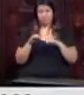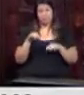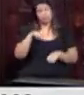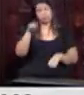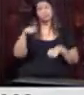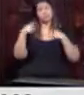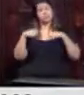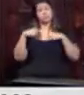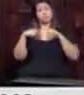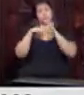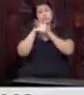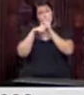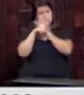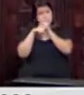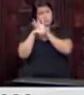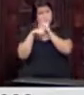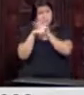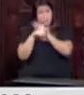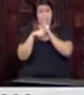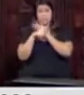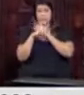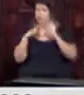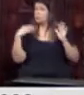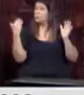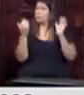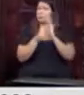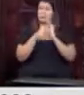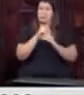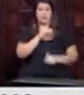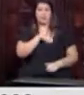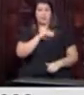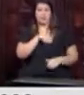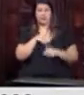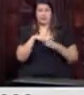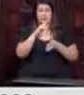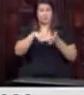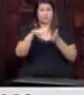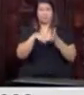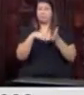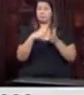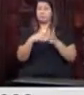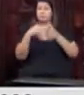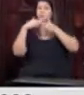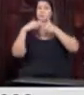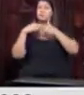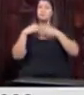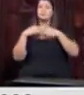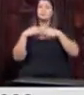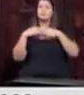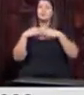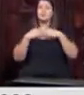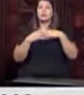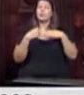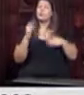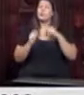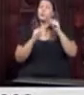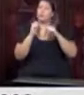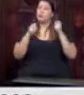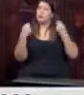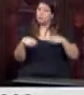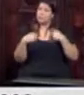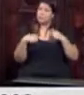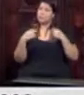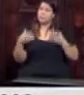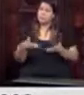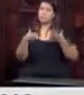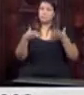que deveria ser feita com todas as isenções fiscais, tio Carlos, daquilo que realmente merece ser incentivado, daquilo